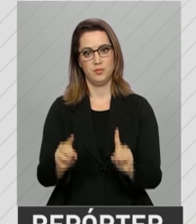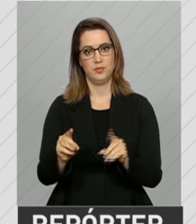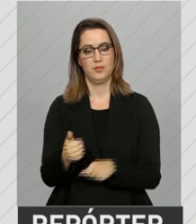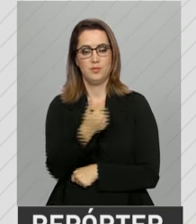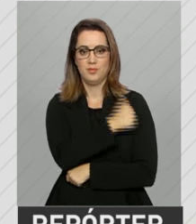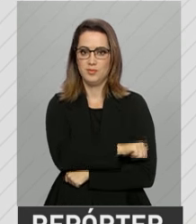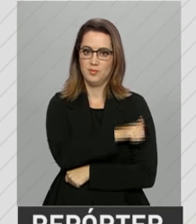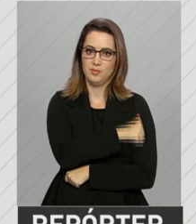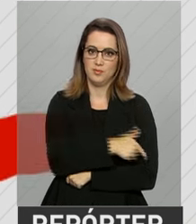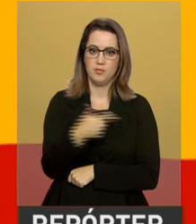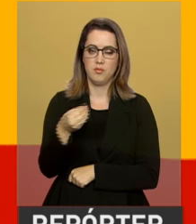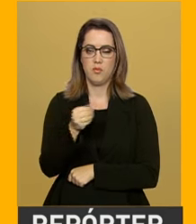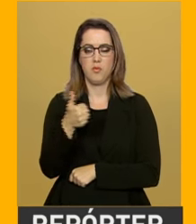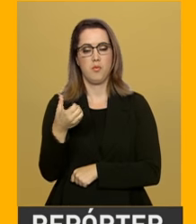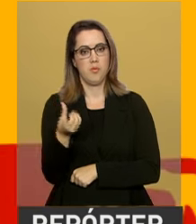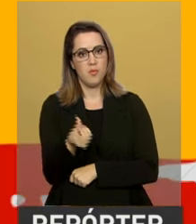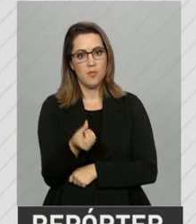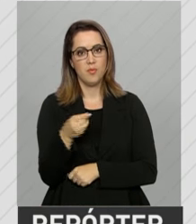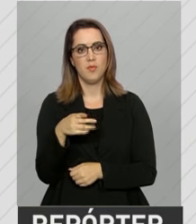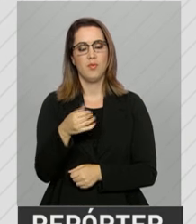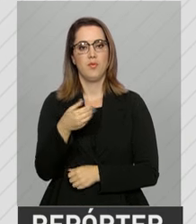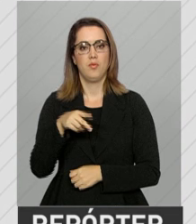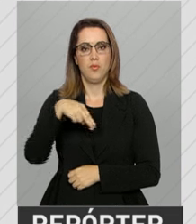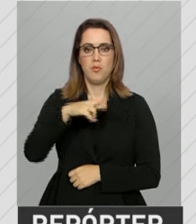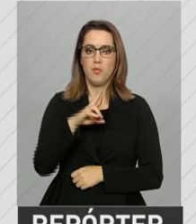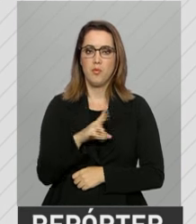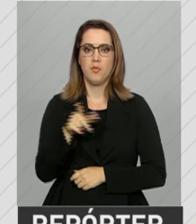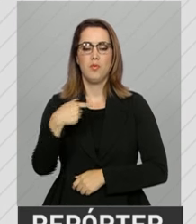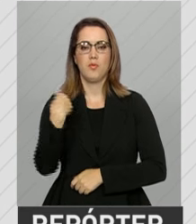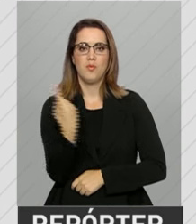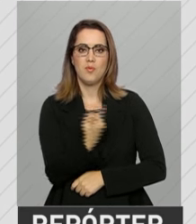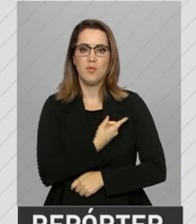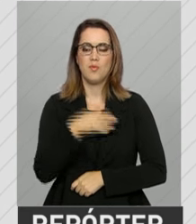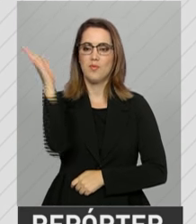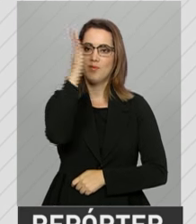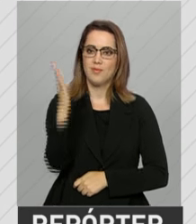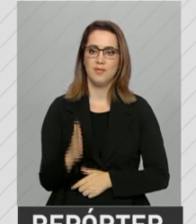2016 nvr somos todos